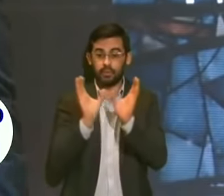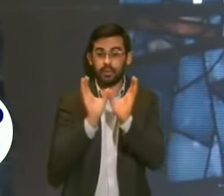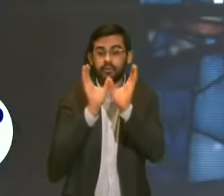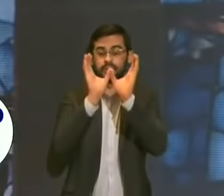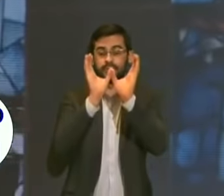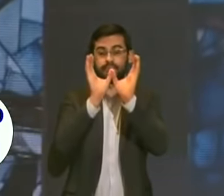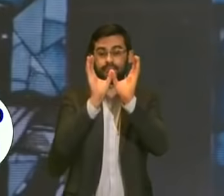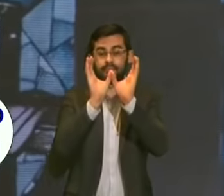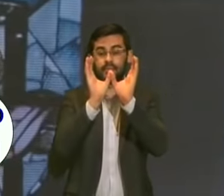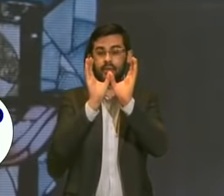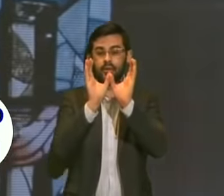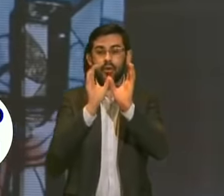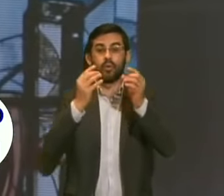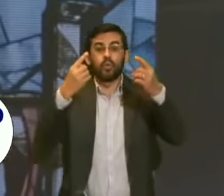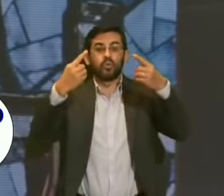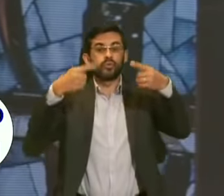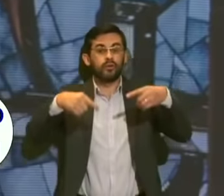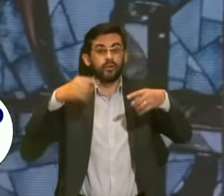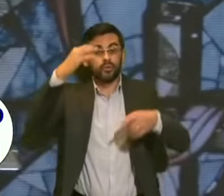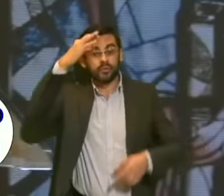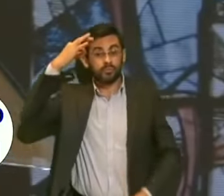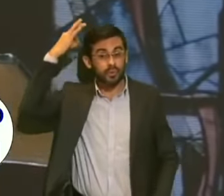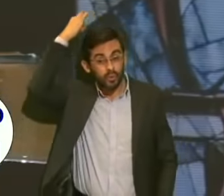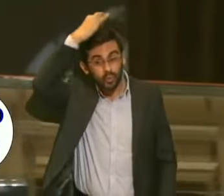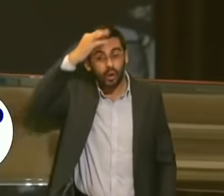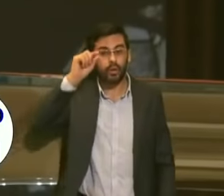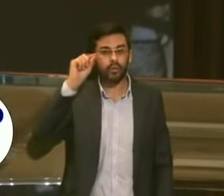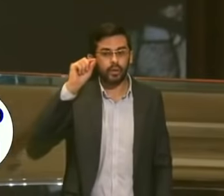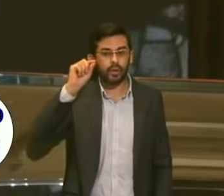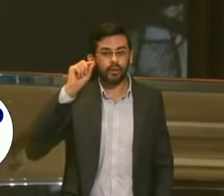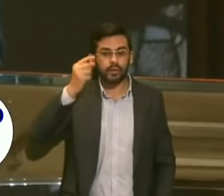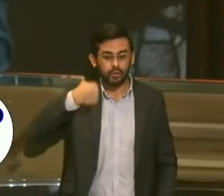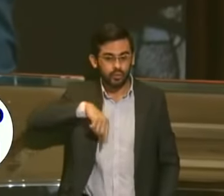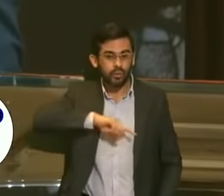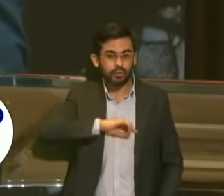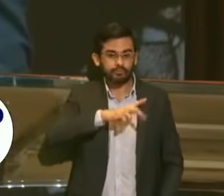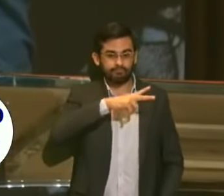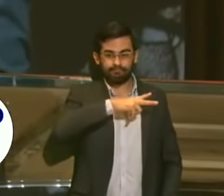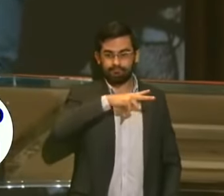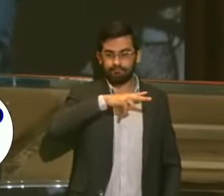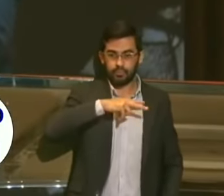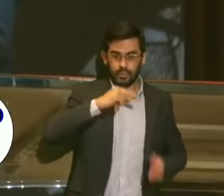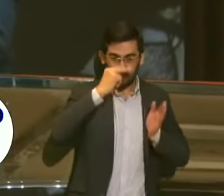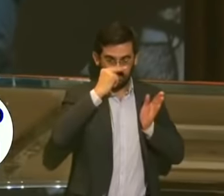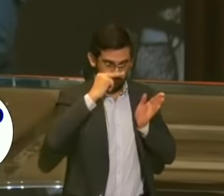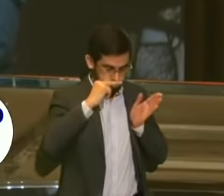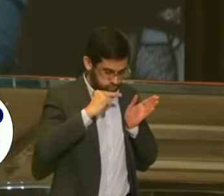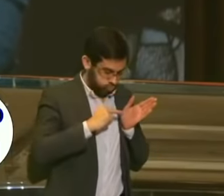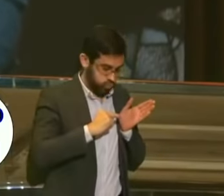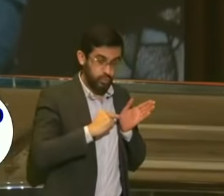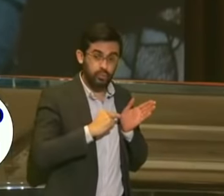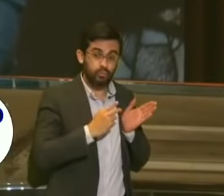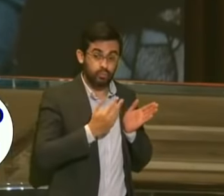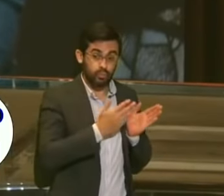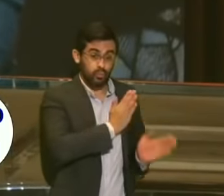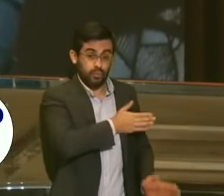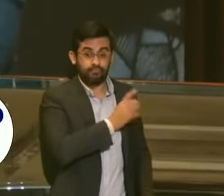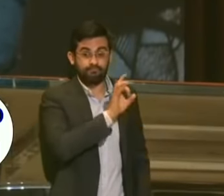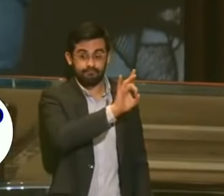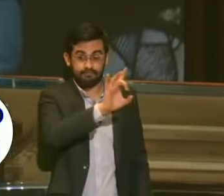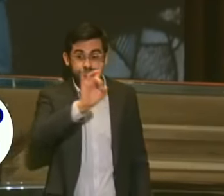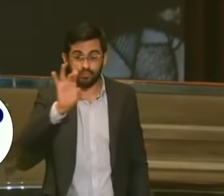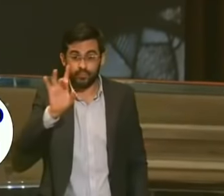ceia do Senhor, o desafio espiritual é: examine-se a si mesmo. E a palavra de Deus ainda vai dizer